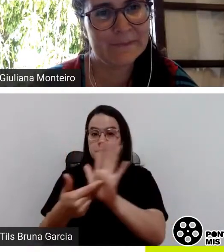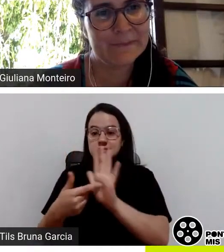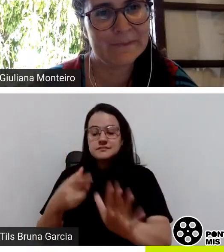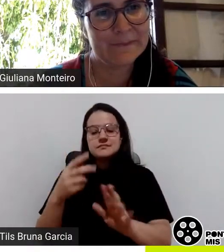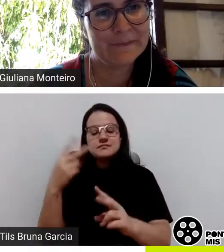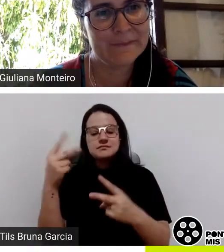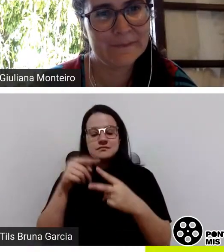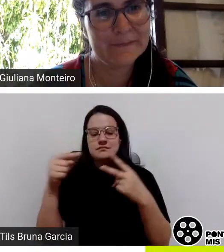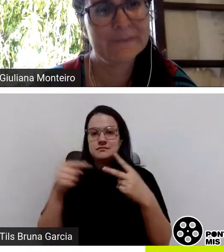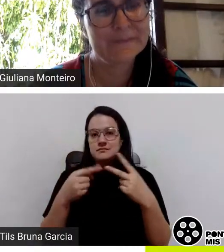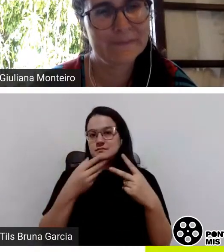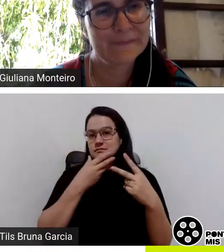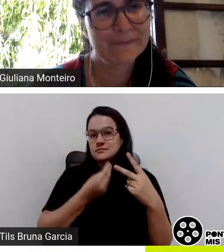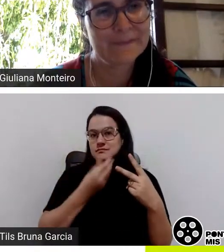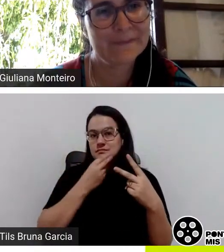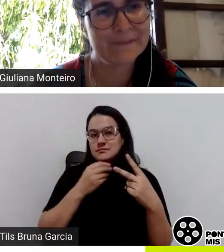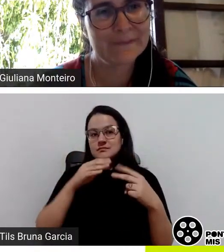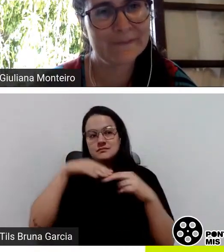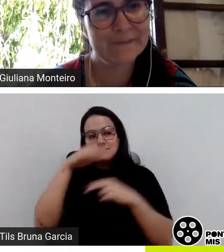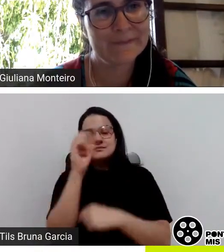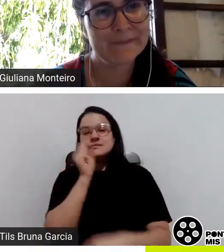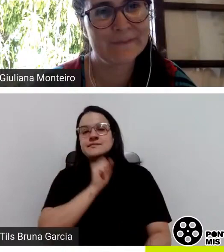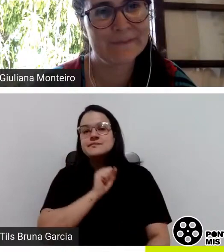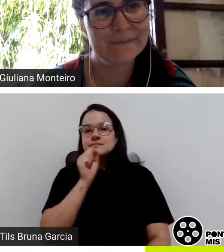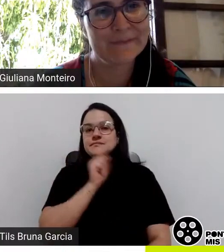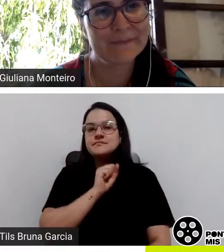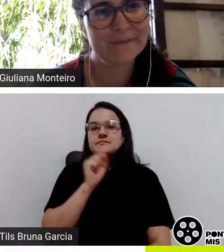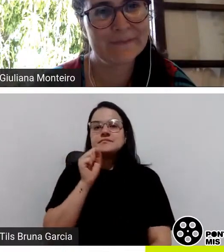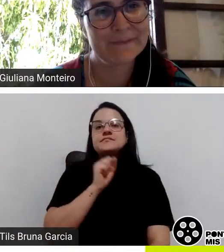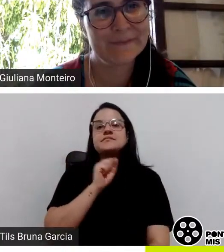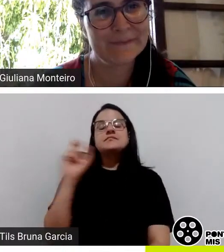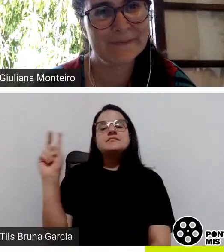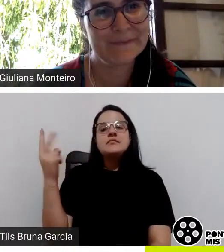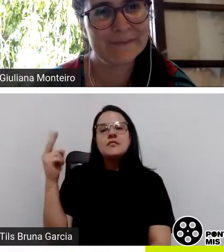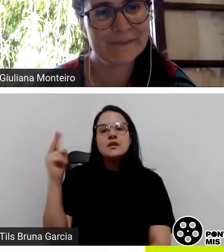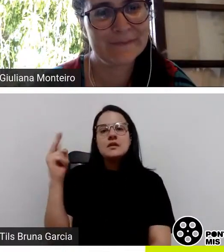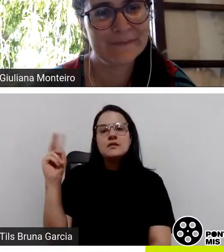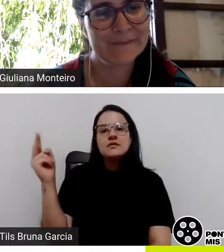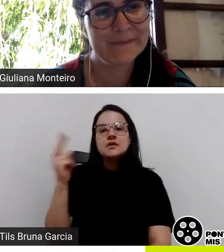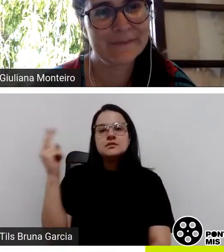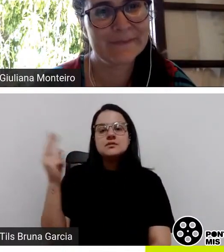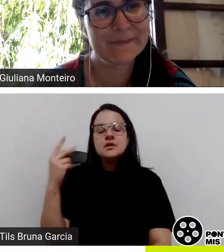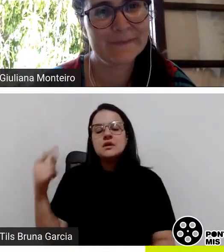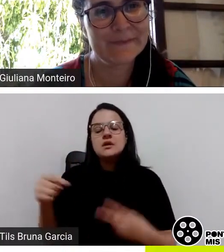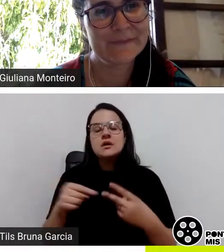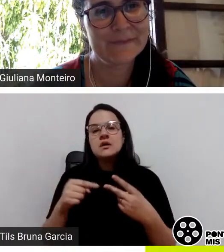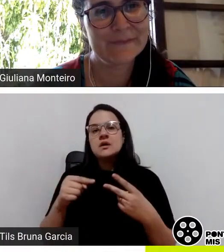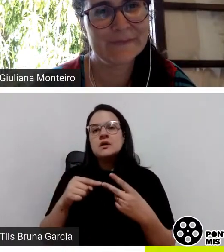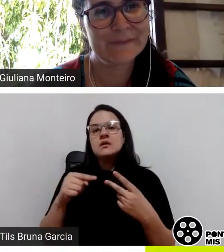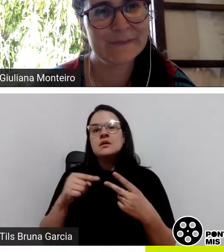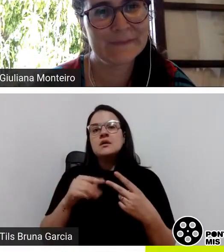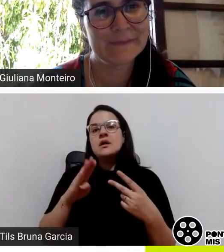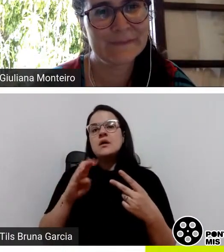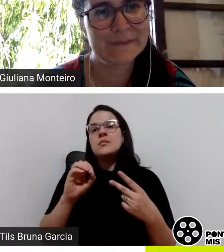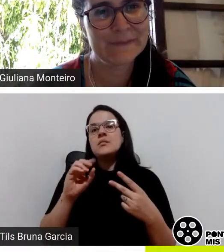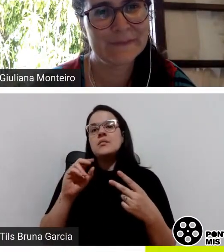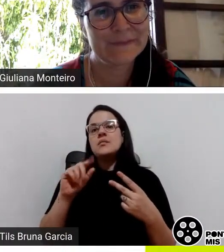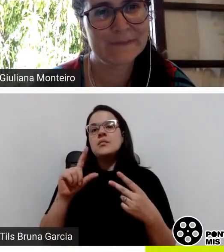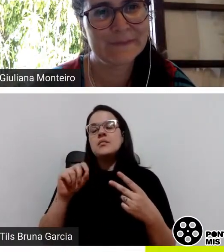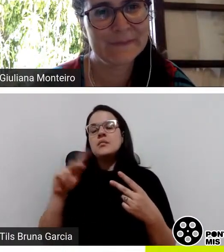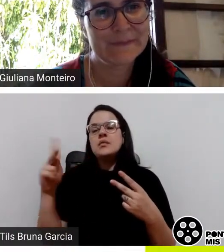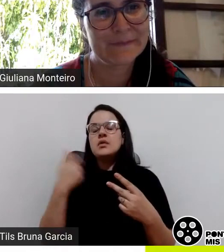é o velho veneziano culto e o velho burguês de Bolonha, a revista e o usurário, que brigam